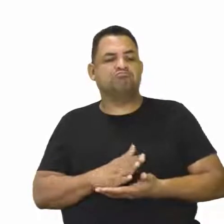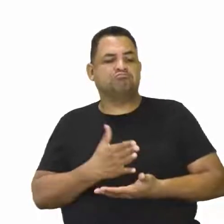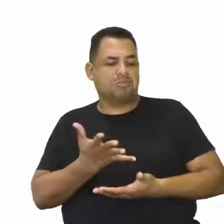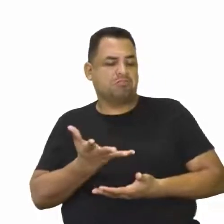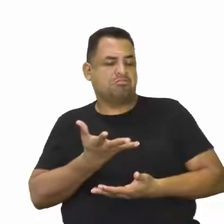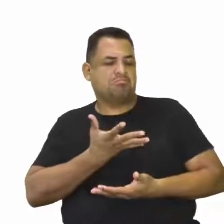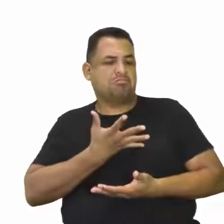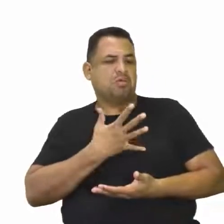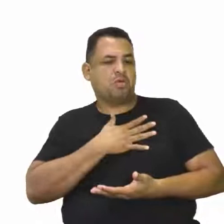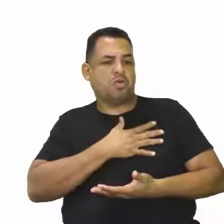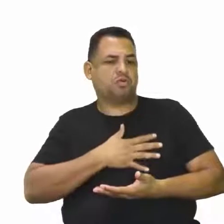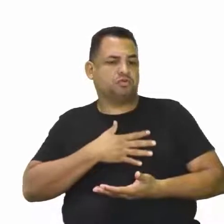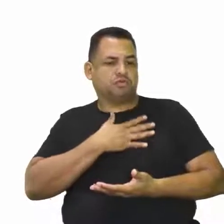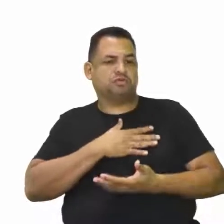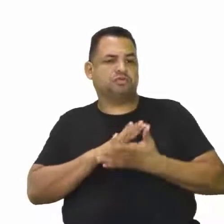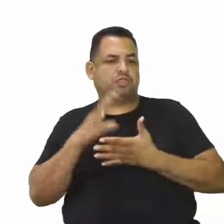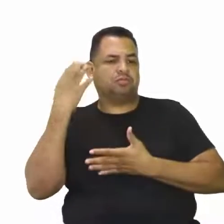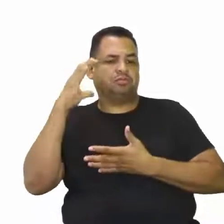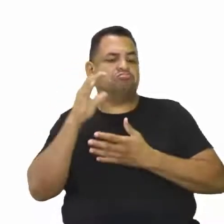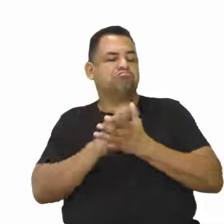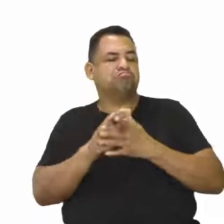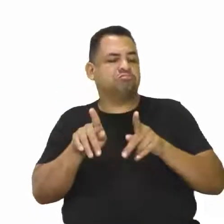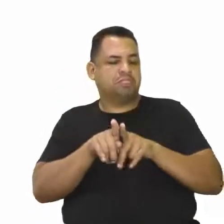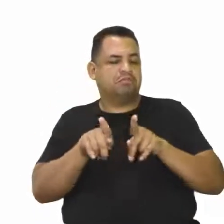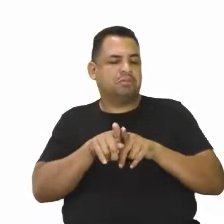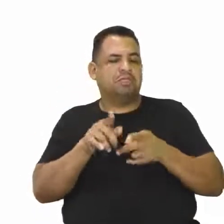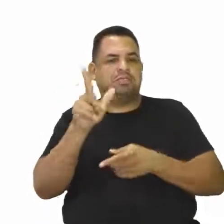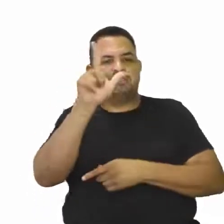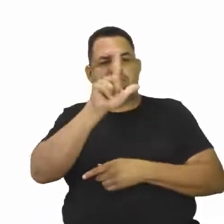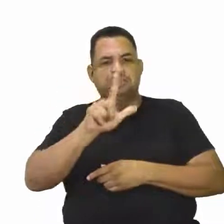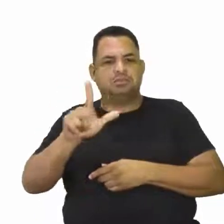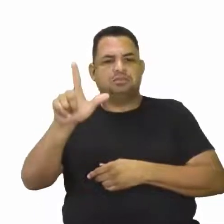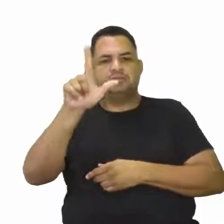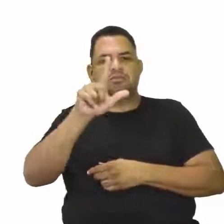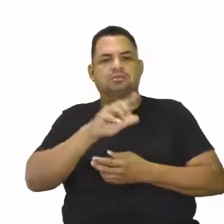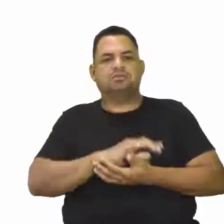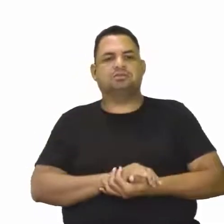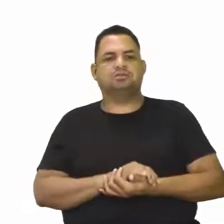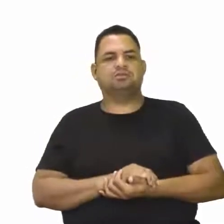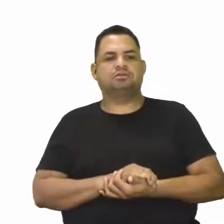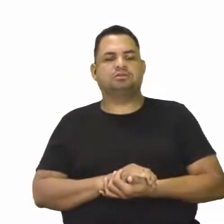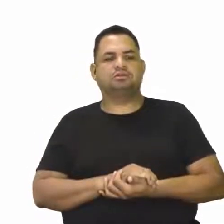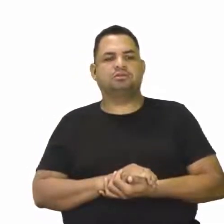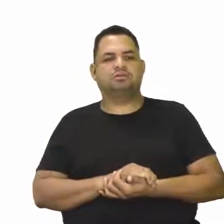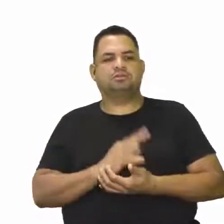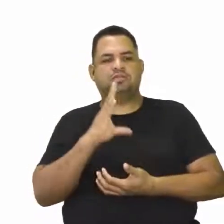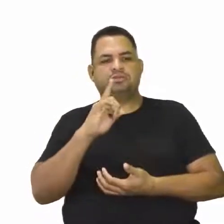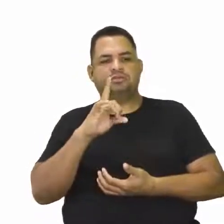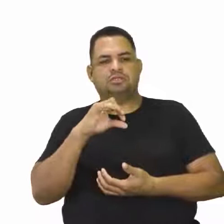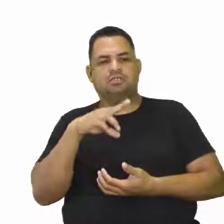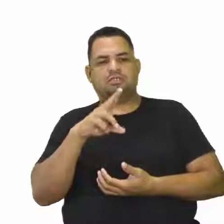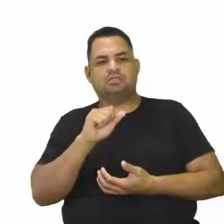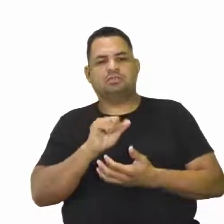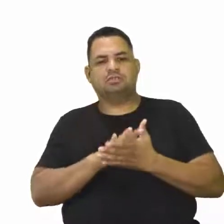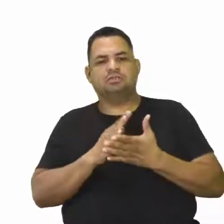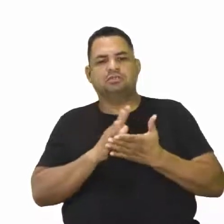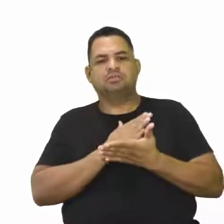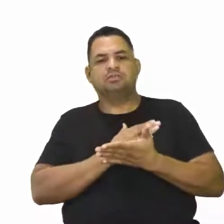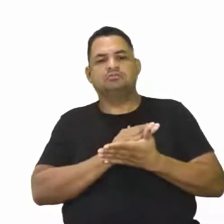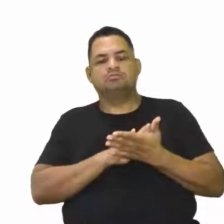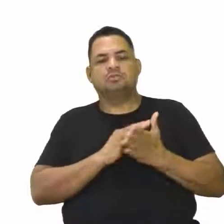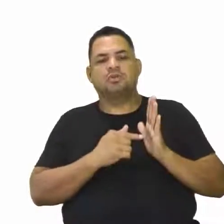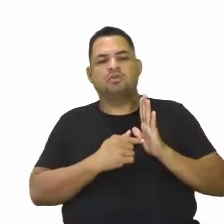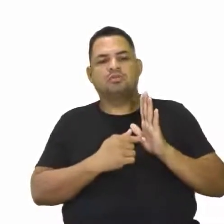música, assim como a literatura. Causales introduzem o que?